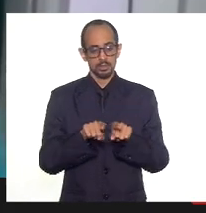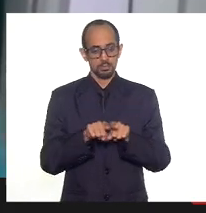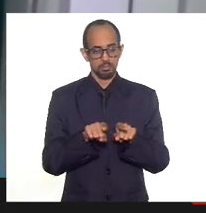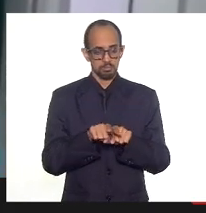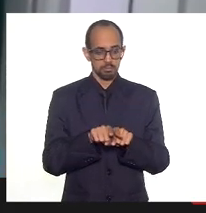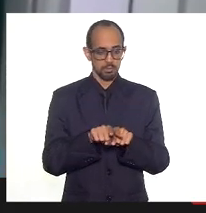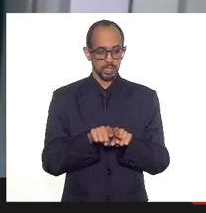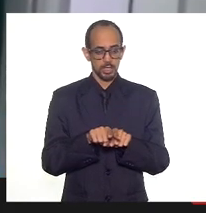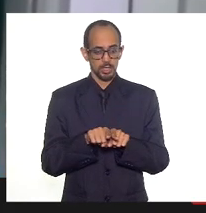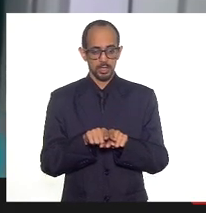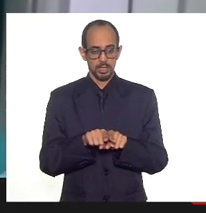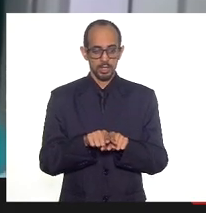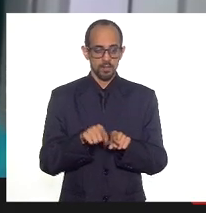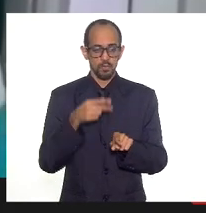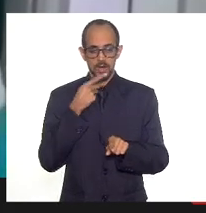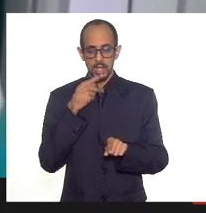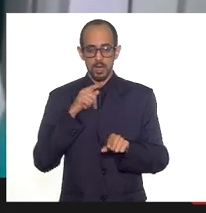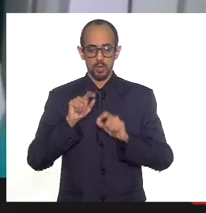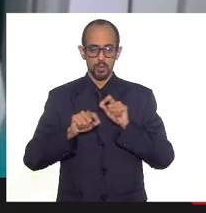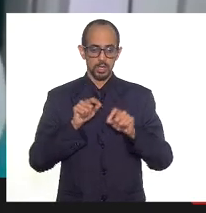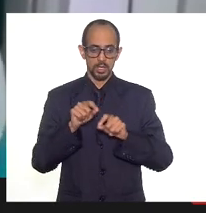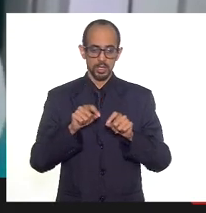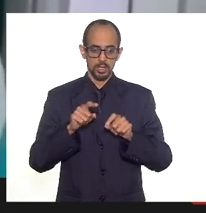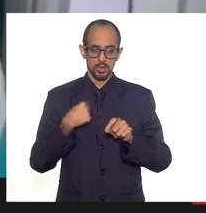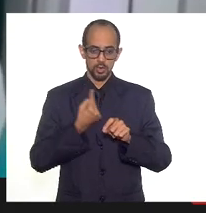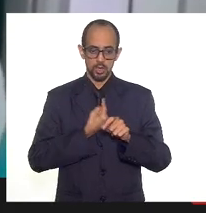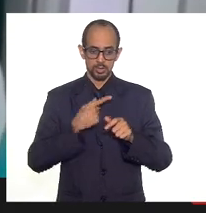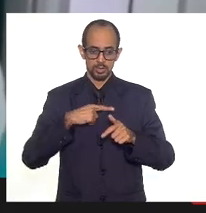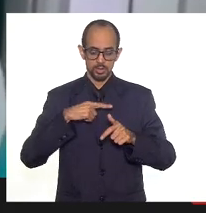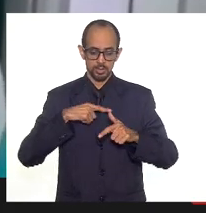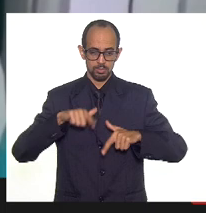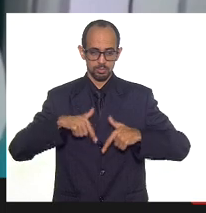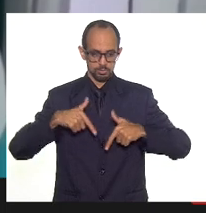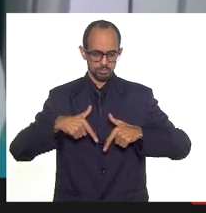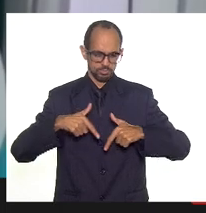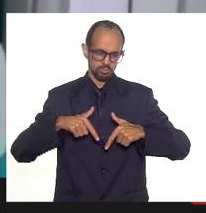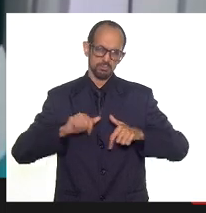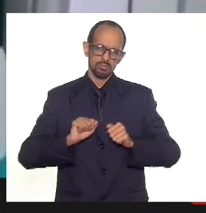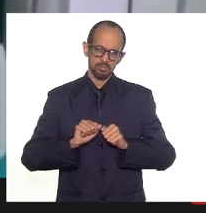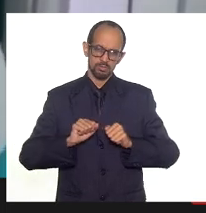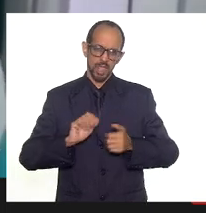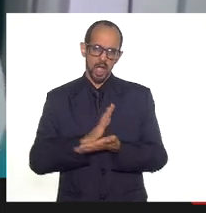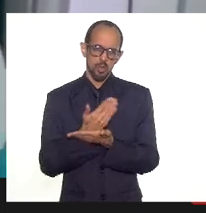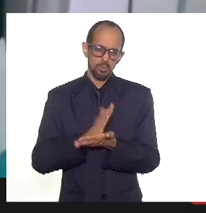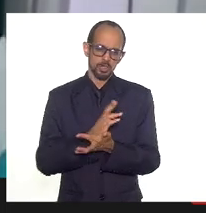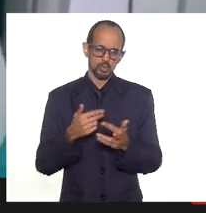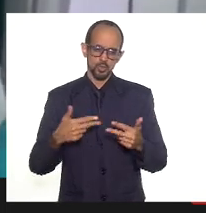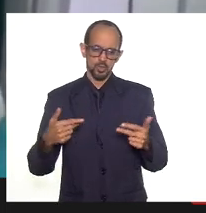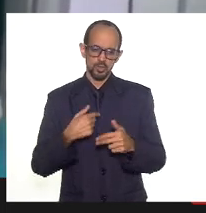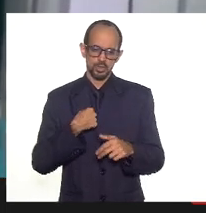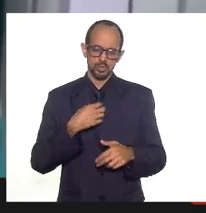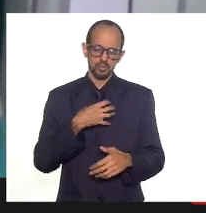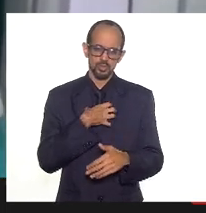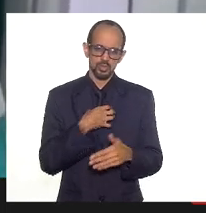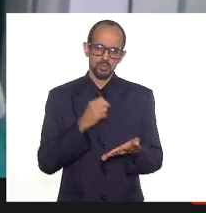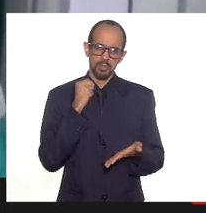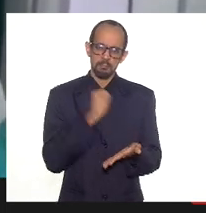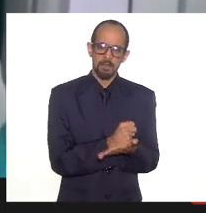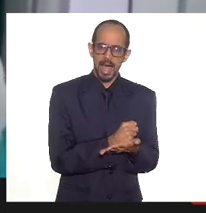de iniciativa, porque algumas coisas me marcam. Me marcou muito aqui,